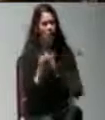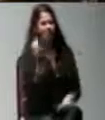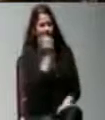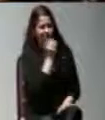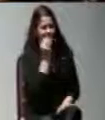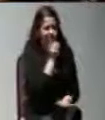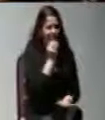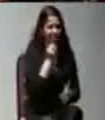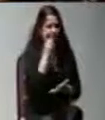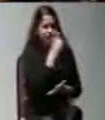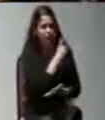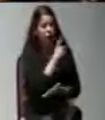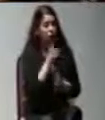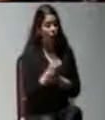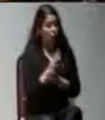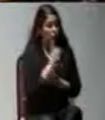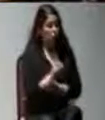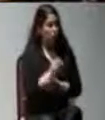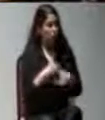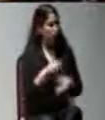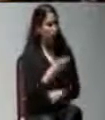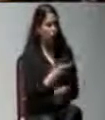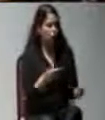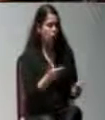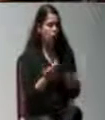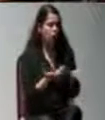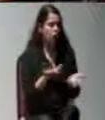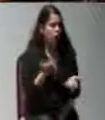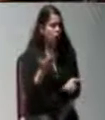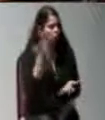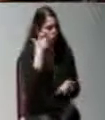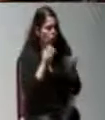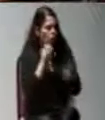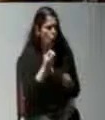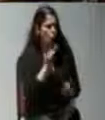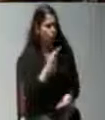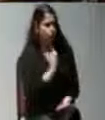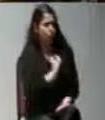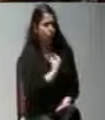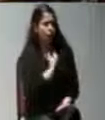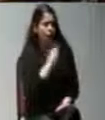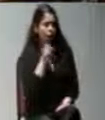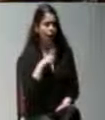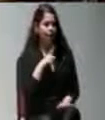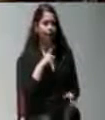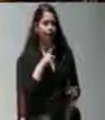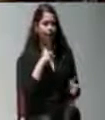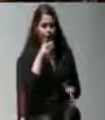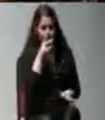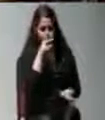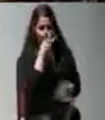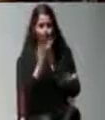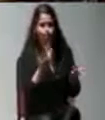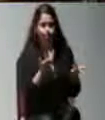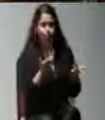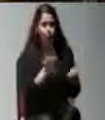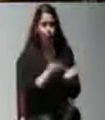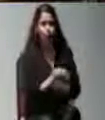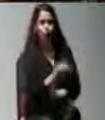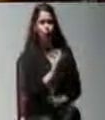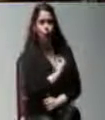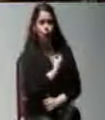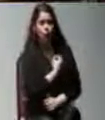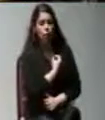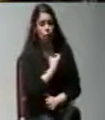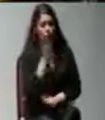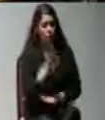mínimos, a noção de não-vida tem uma potência explicativa muito vigorosa. No caso brasileiro, há pelo